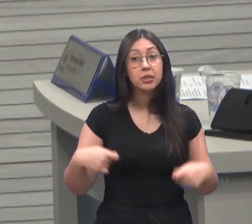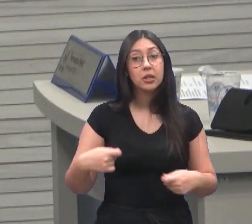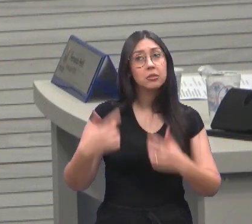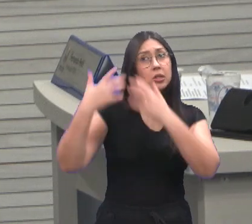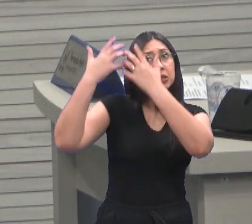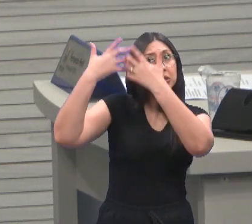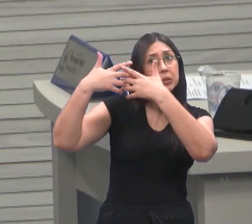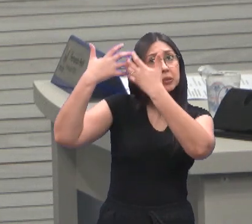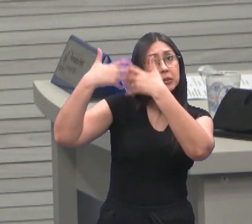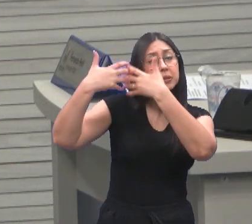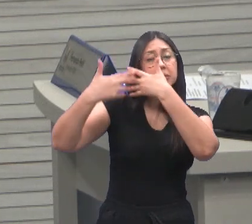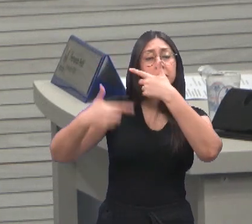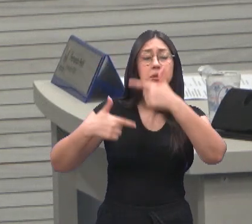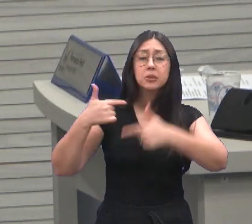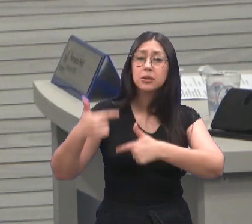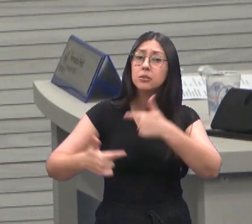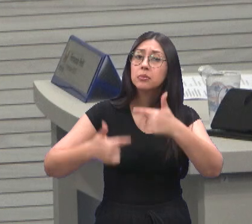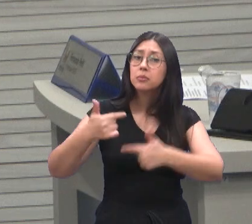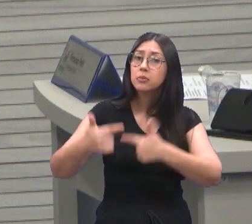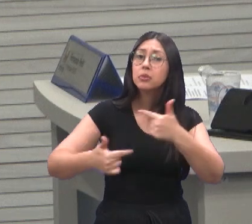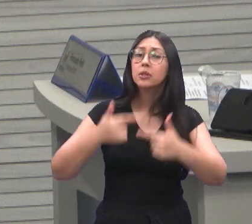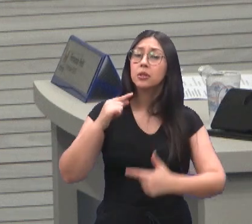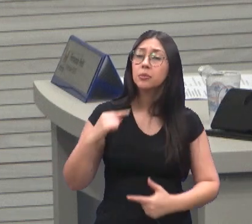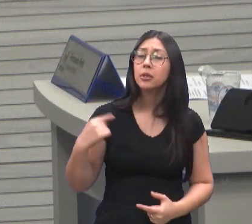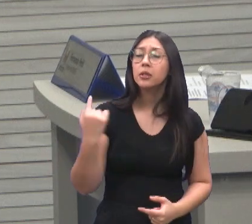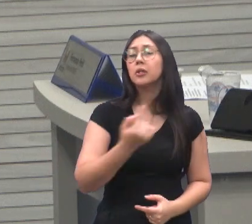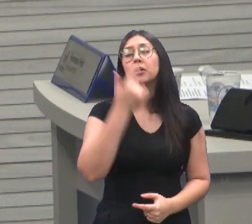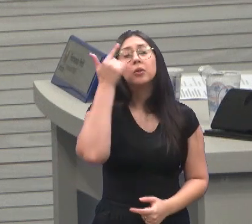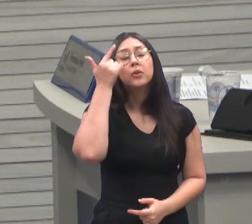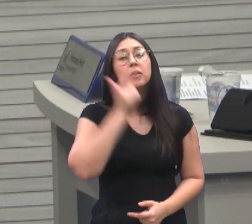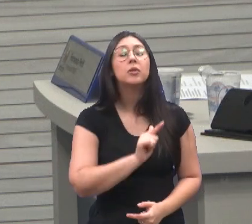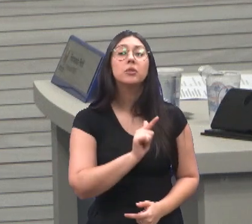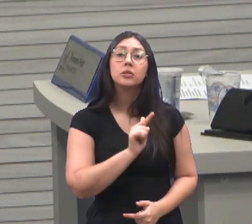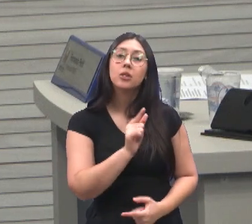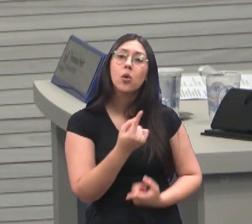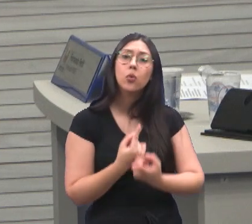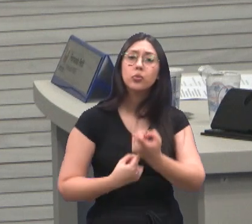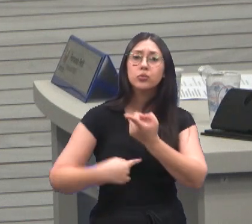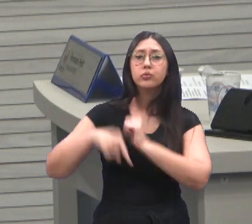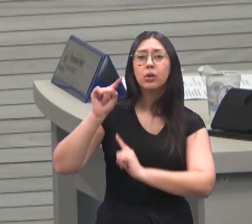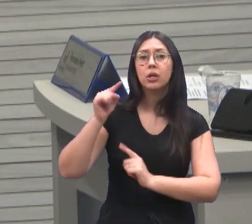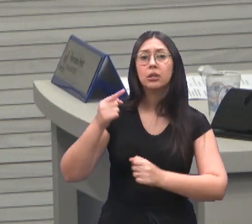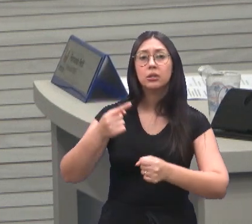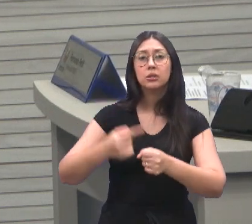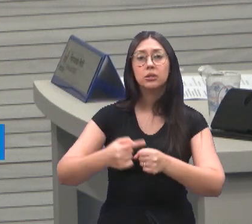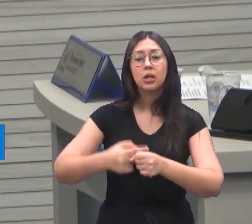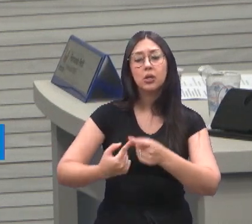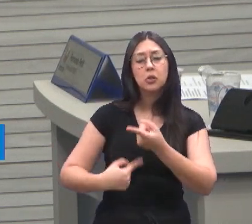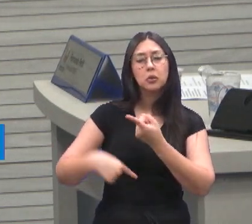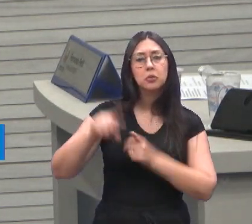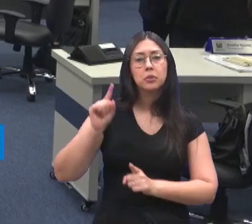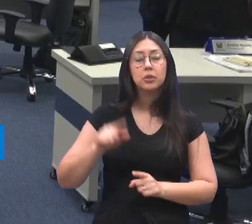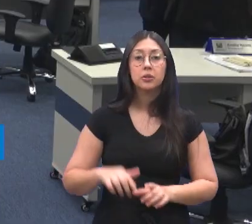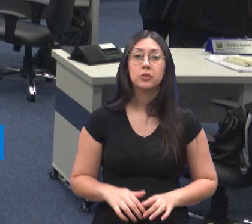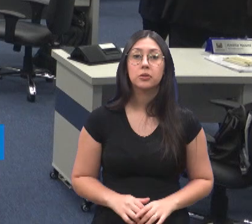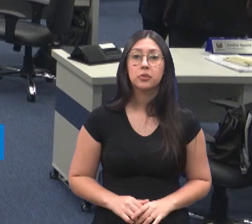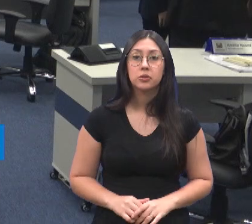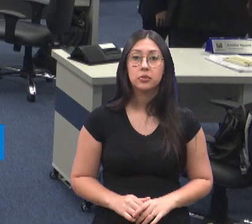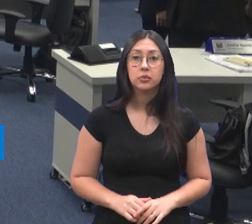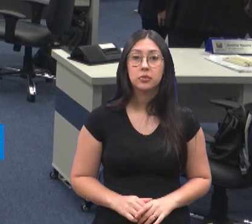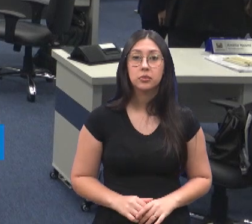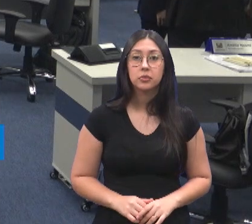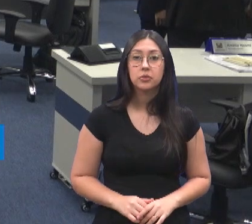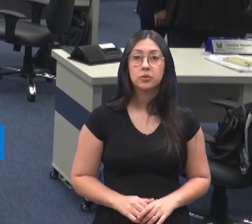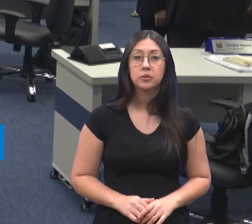e trabalhar nisso para que nós possamos realmente transformar a nossa cidade nesses casos.